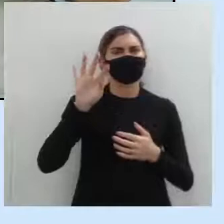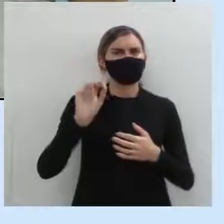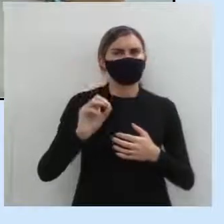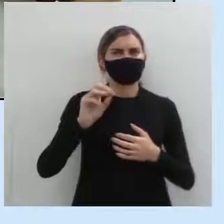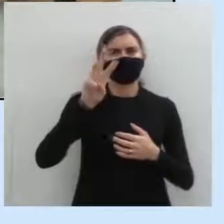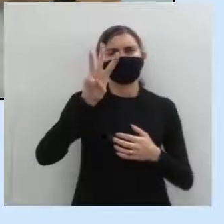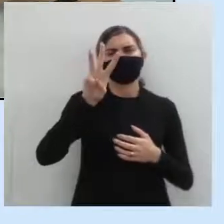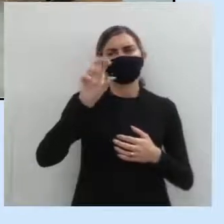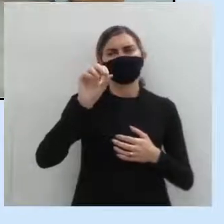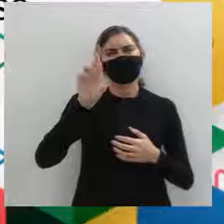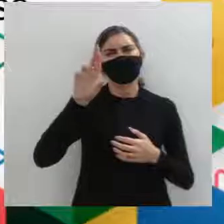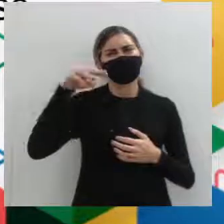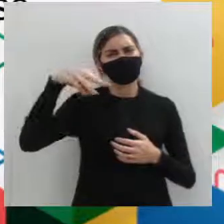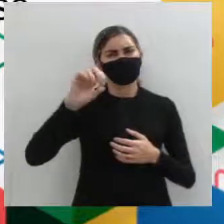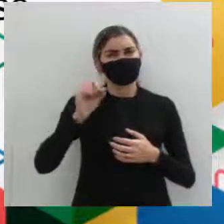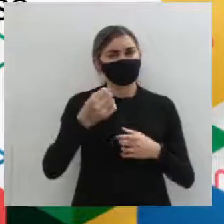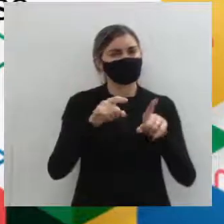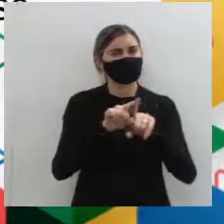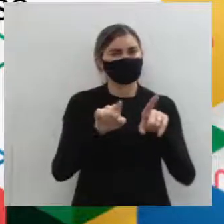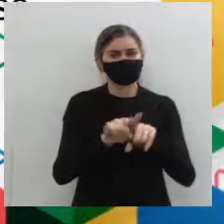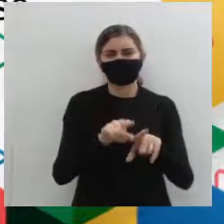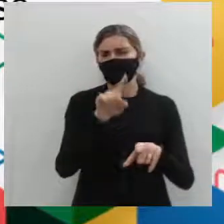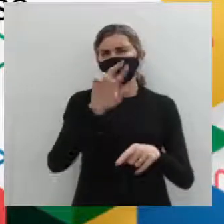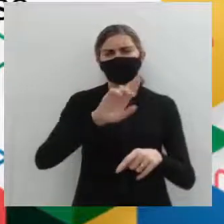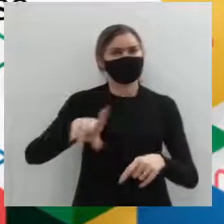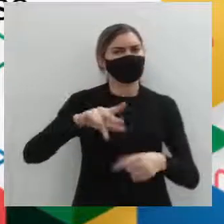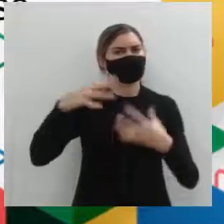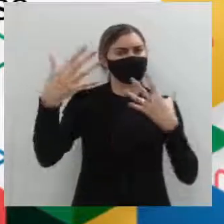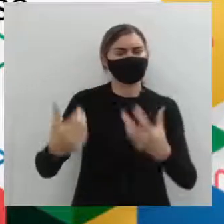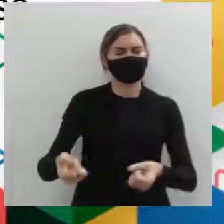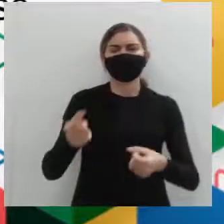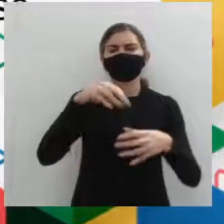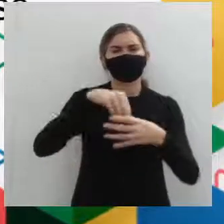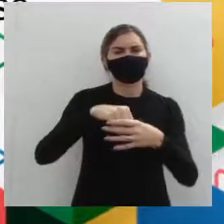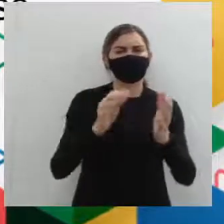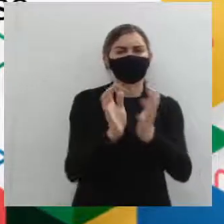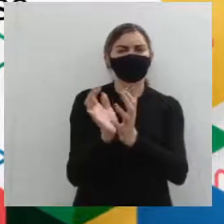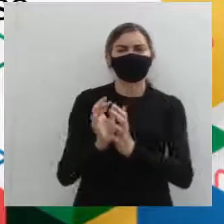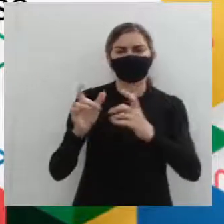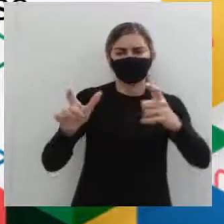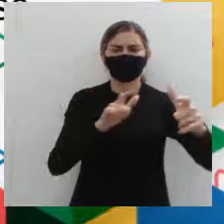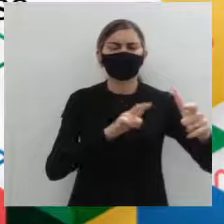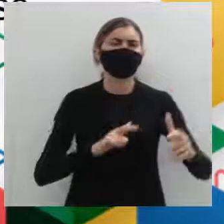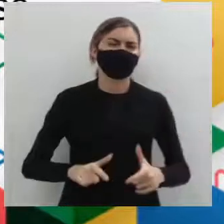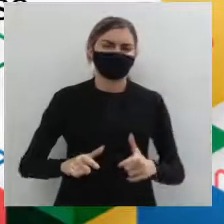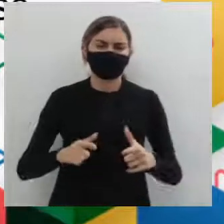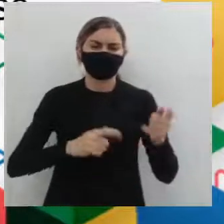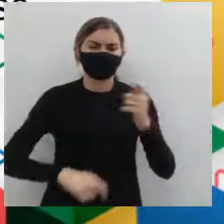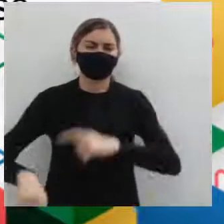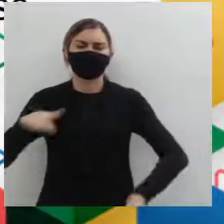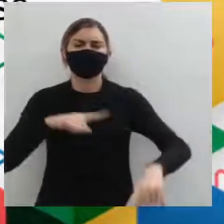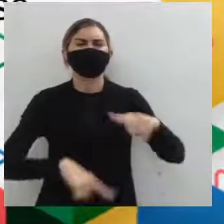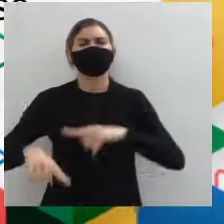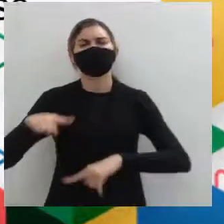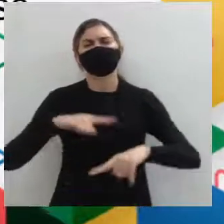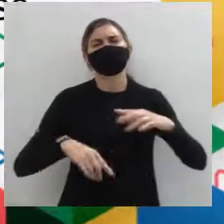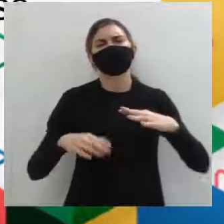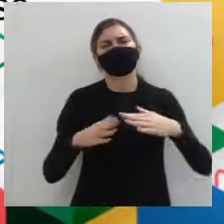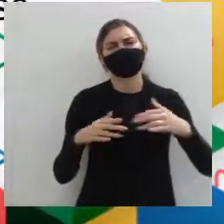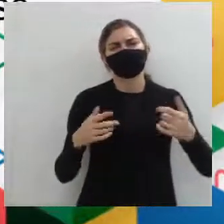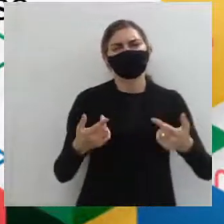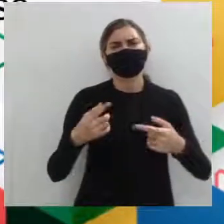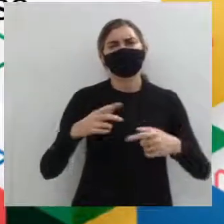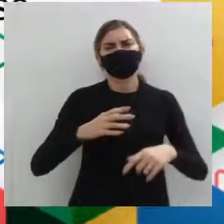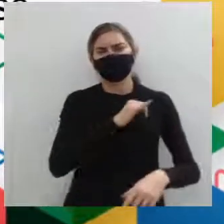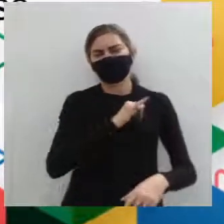onde Lutero também não seria acolhido dentro dos territórios administrados pelo